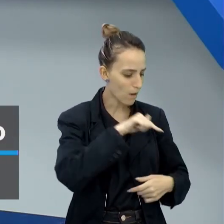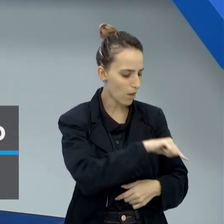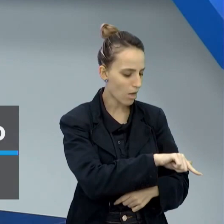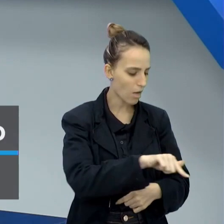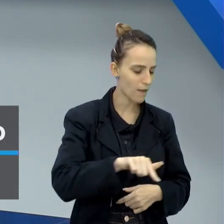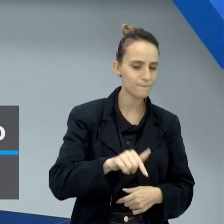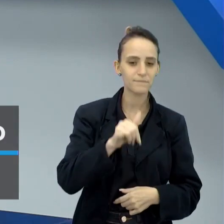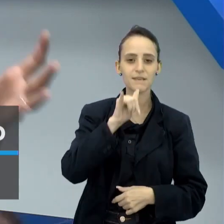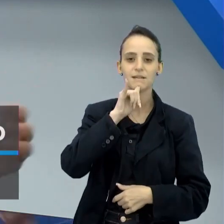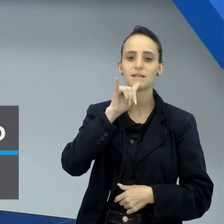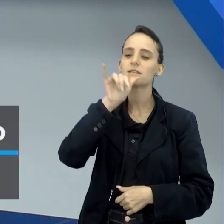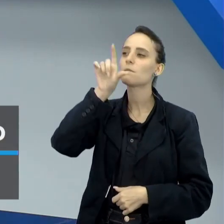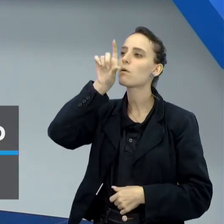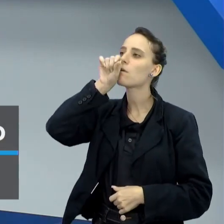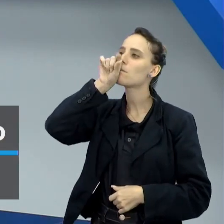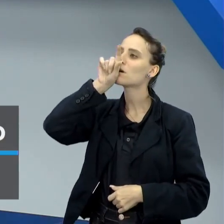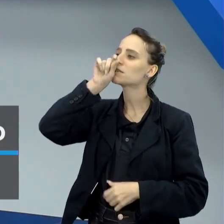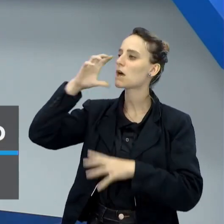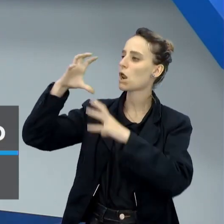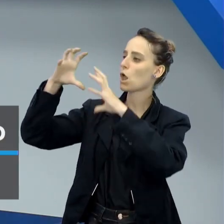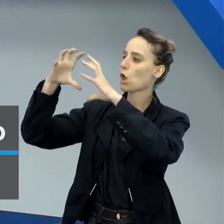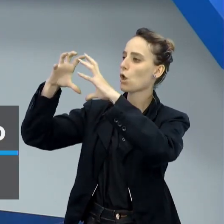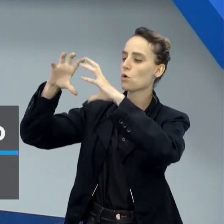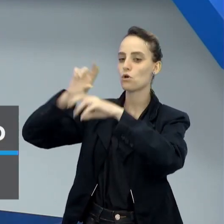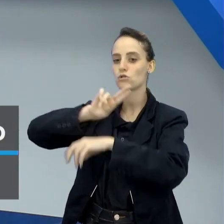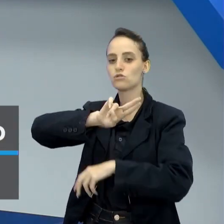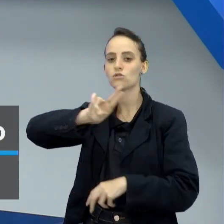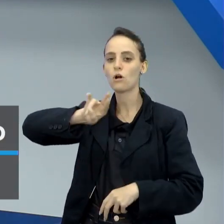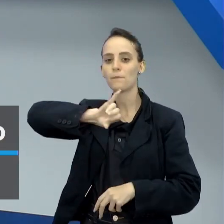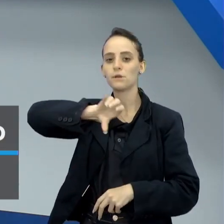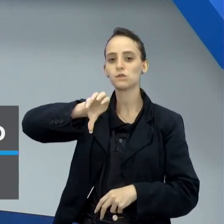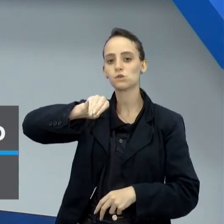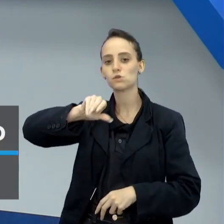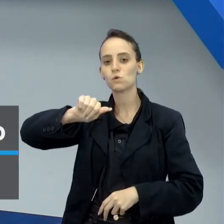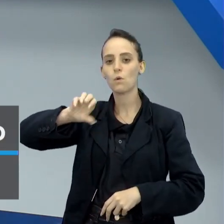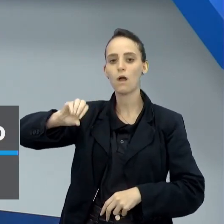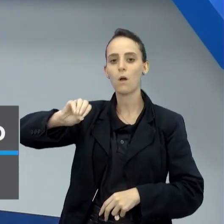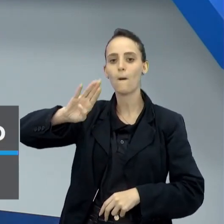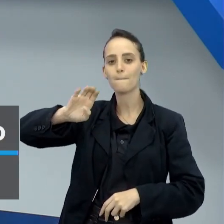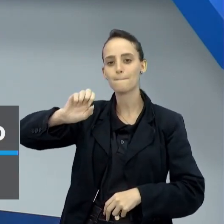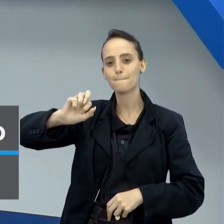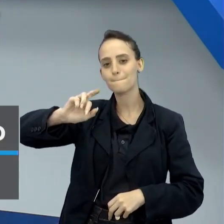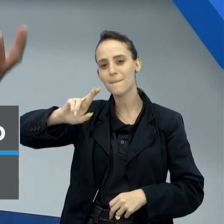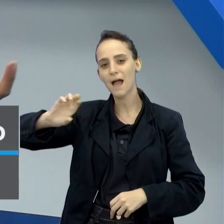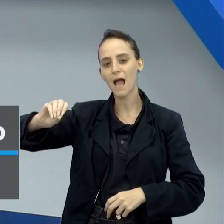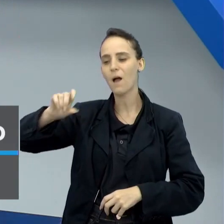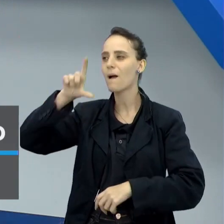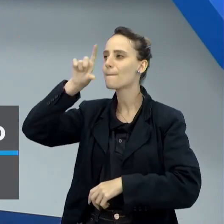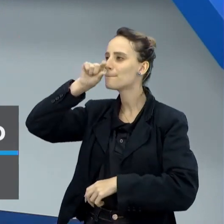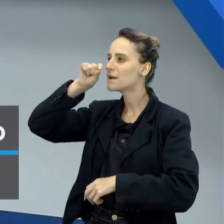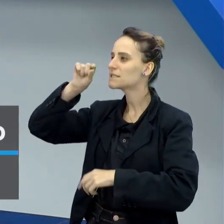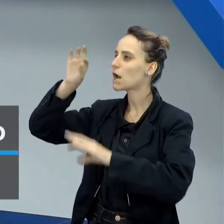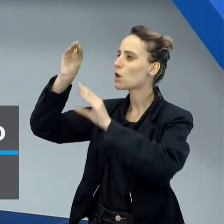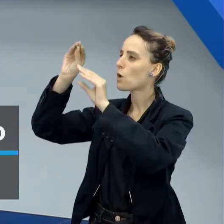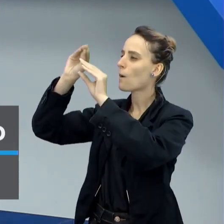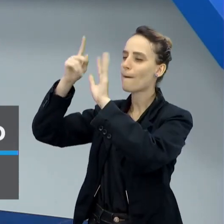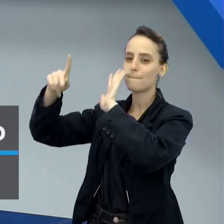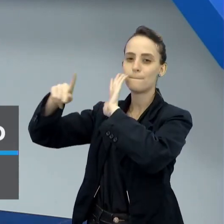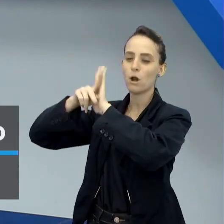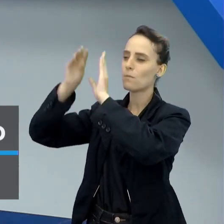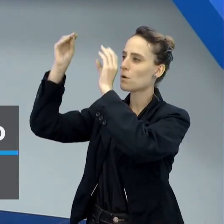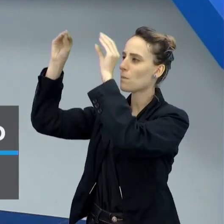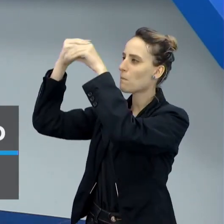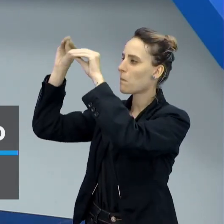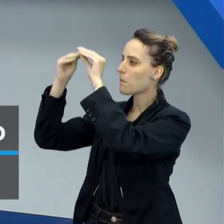um João de Barro em qualquer parte do mundo, é lindo perceber ele fazendo aquela casinha e se assemelha muito à